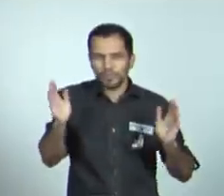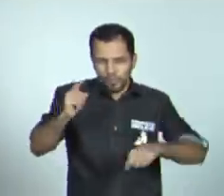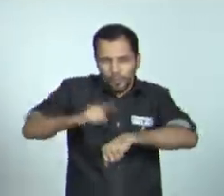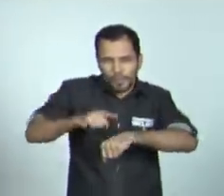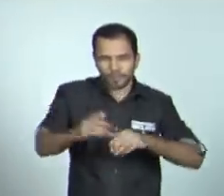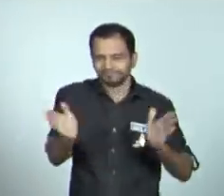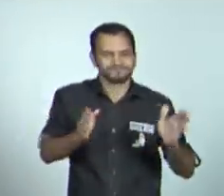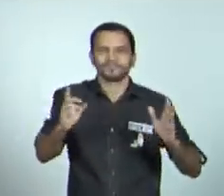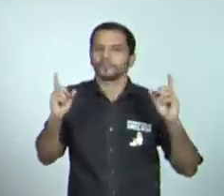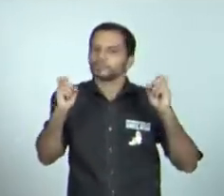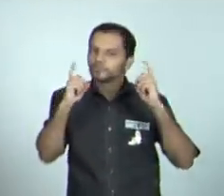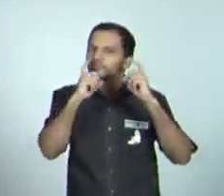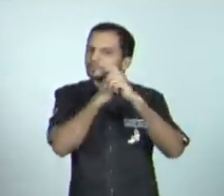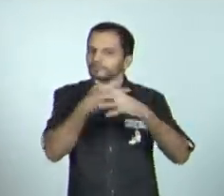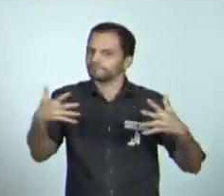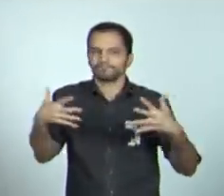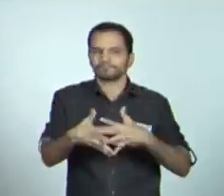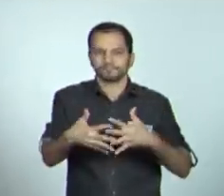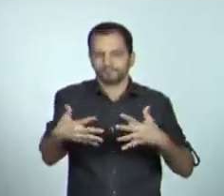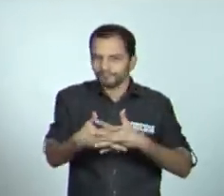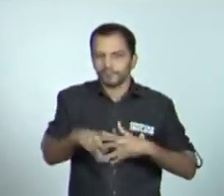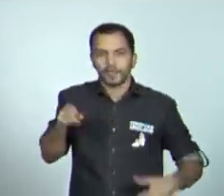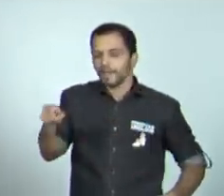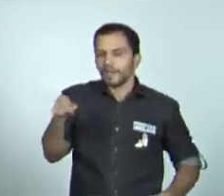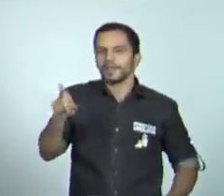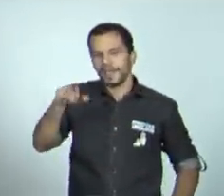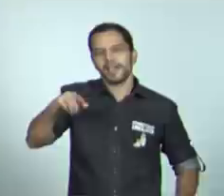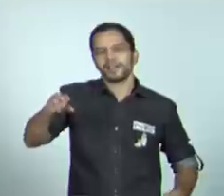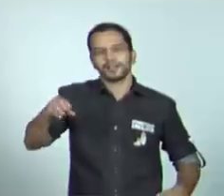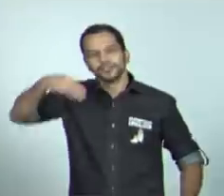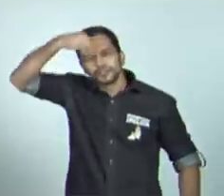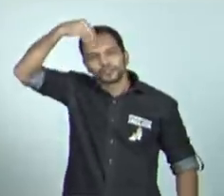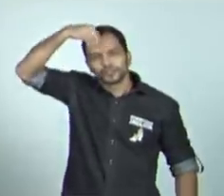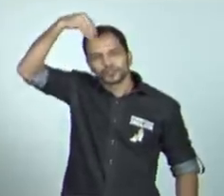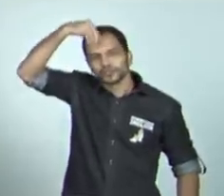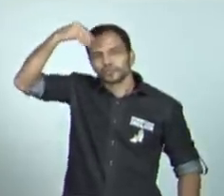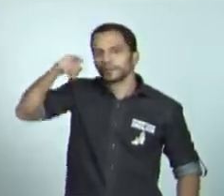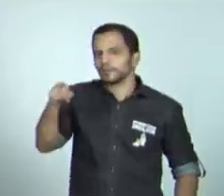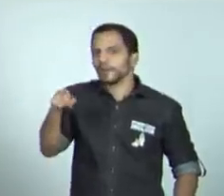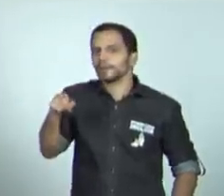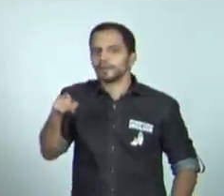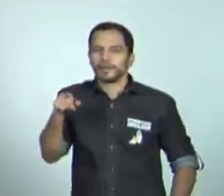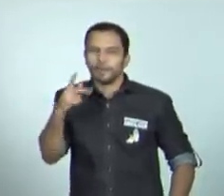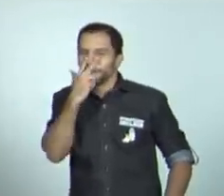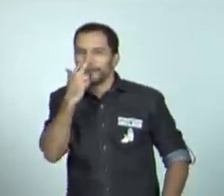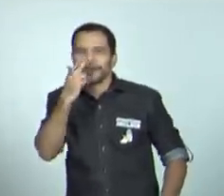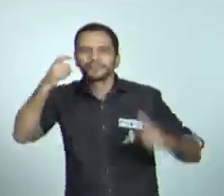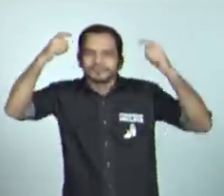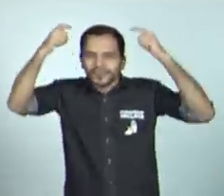agripa ele é sobrinho do herodes que tinha tentado matar jesus só que ele é pior que o